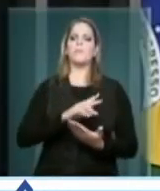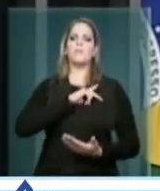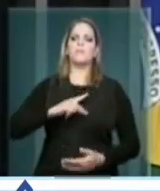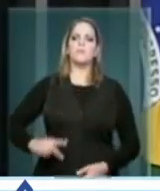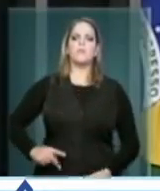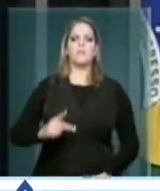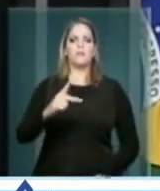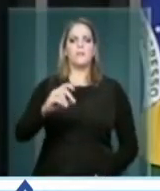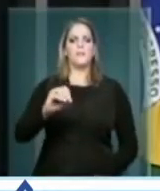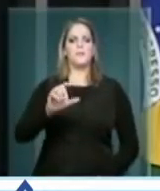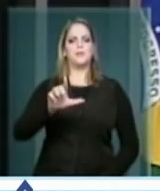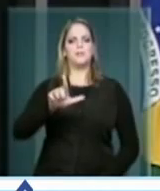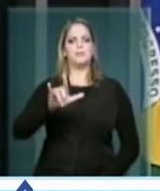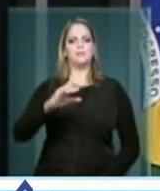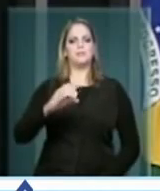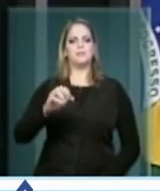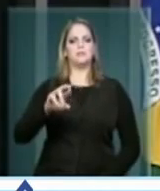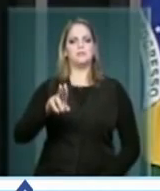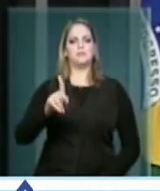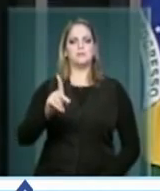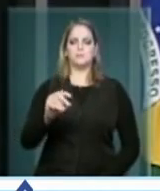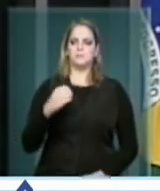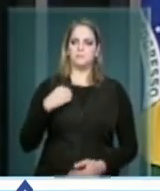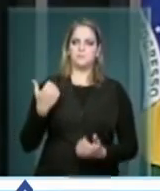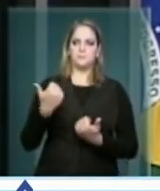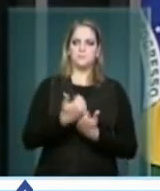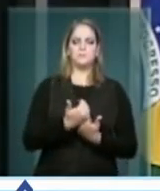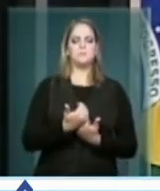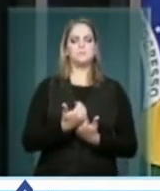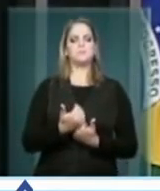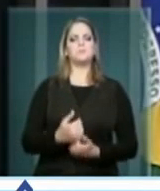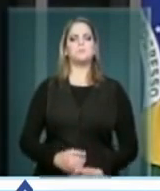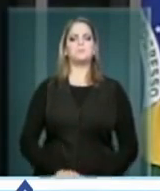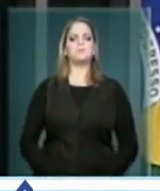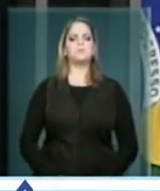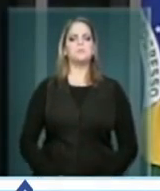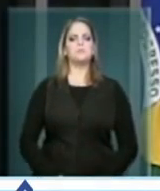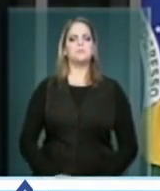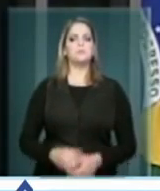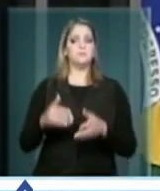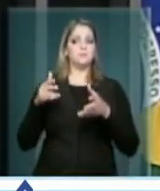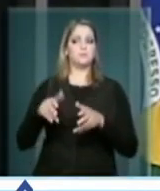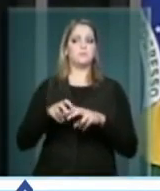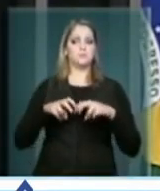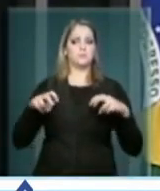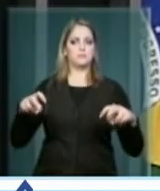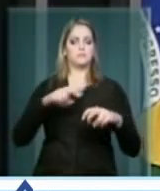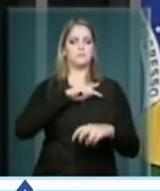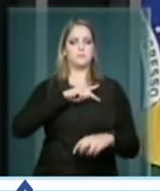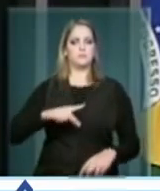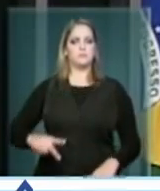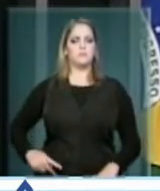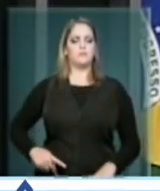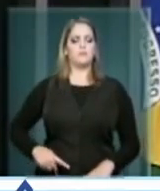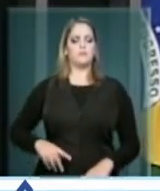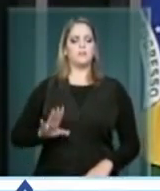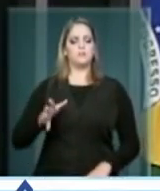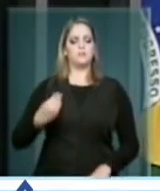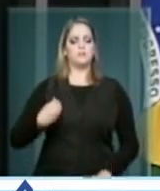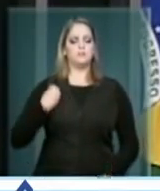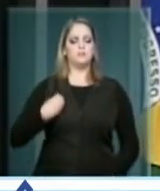que assume a direção dos trabalhos a partir desse momento, e compondo, portanto, essa mesa já integrada